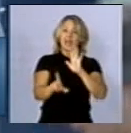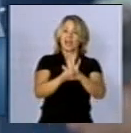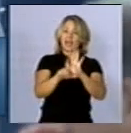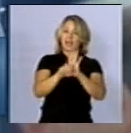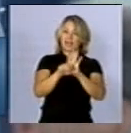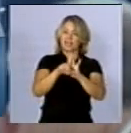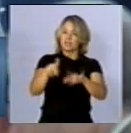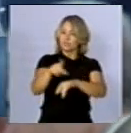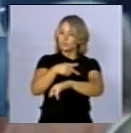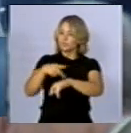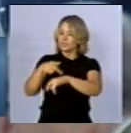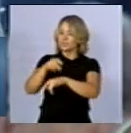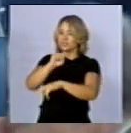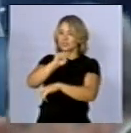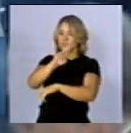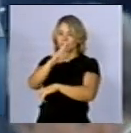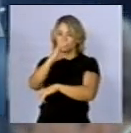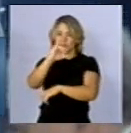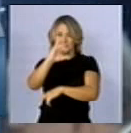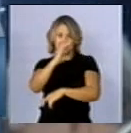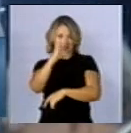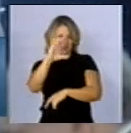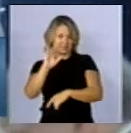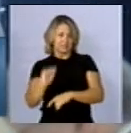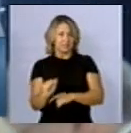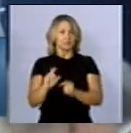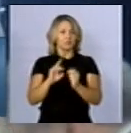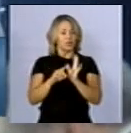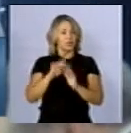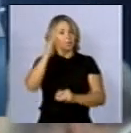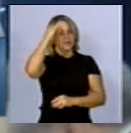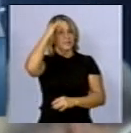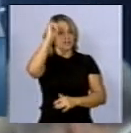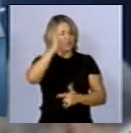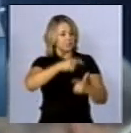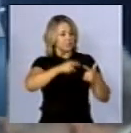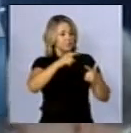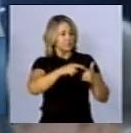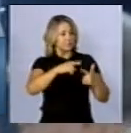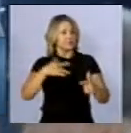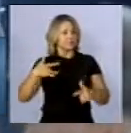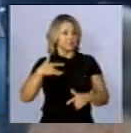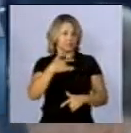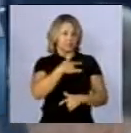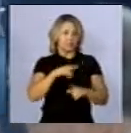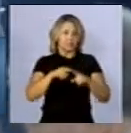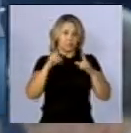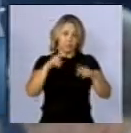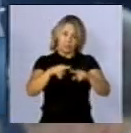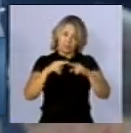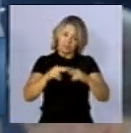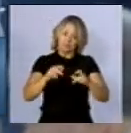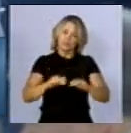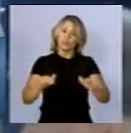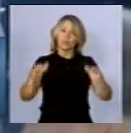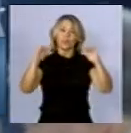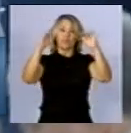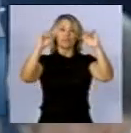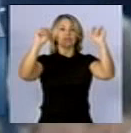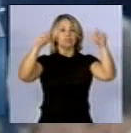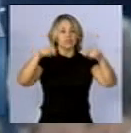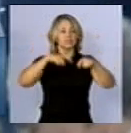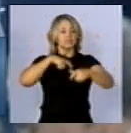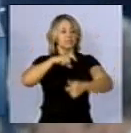foi desenvolvida com base nos princípios preventivo para a saúde e por isso os níveis pode ser aplicado para